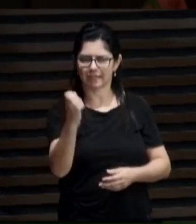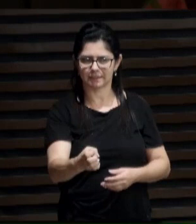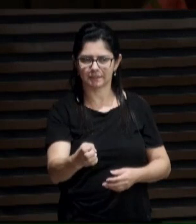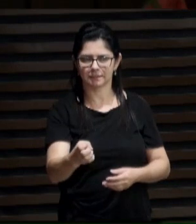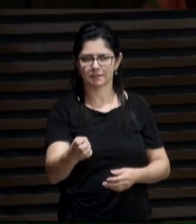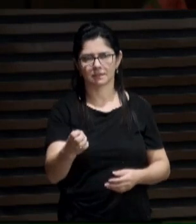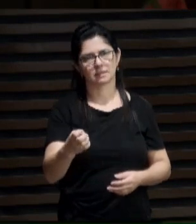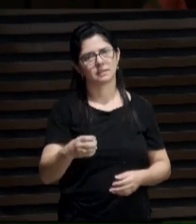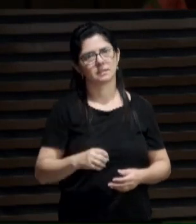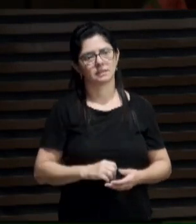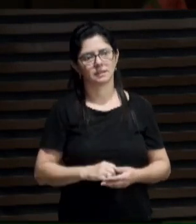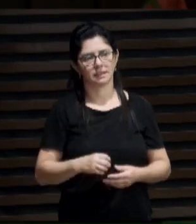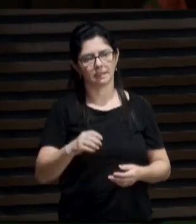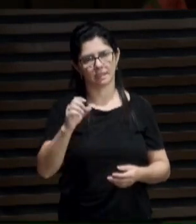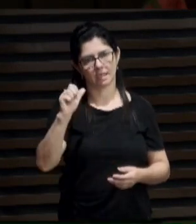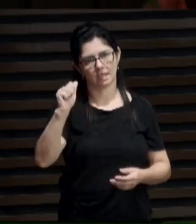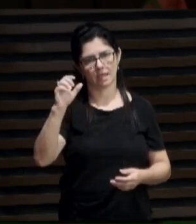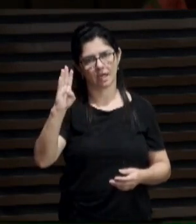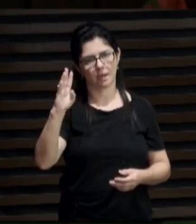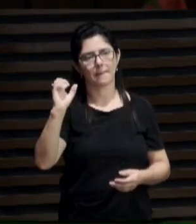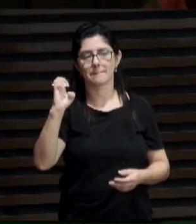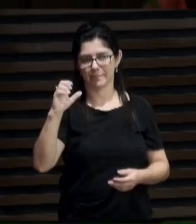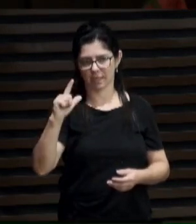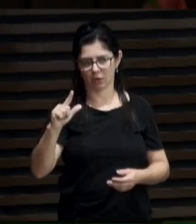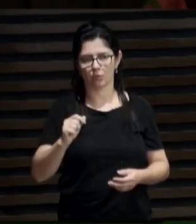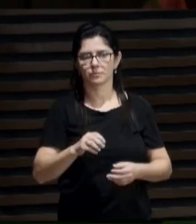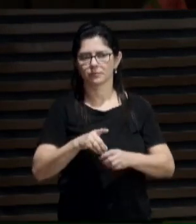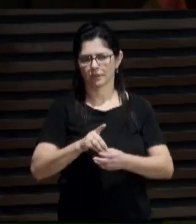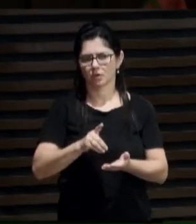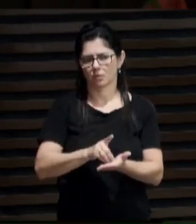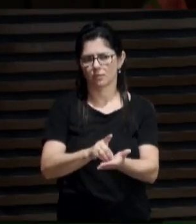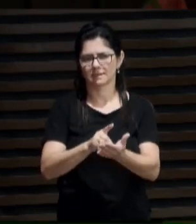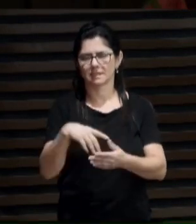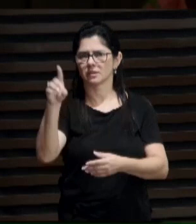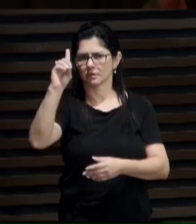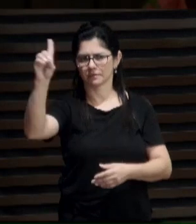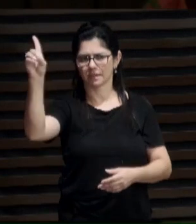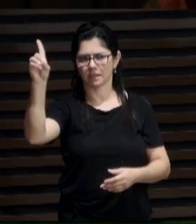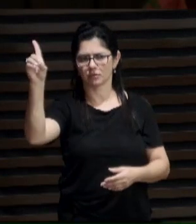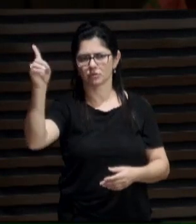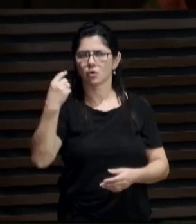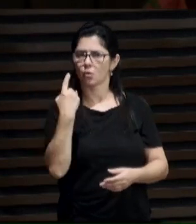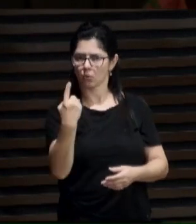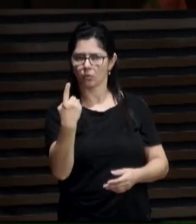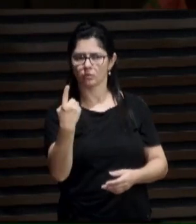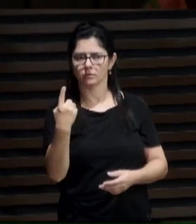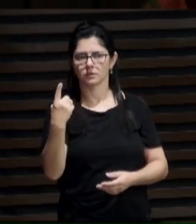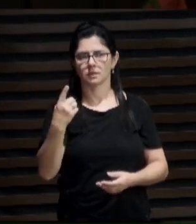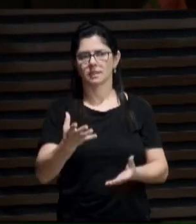fazem suas ofertas a Deus. No entanto, somente um e sua oferta foram